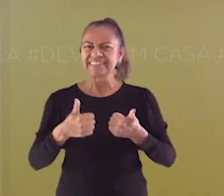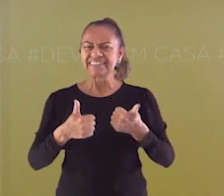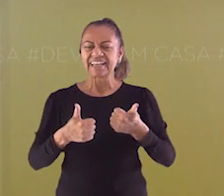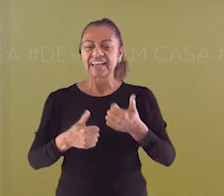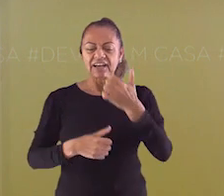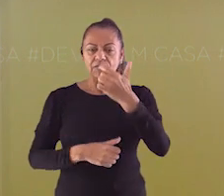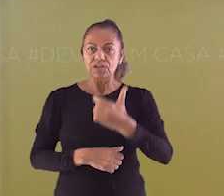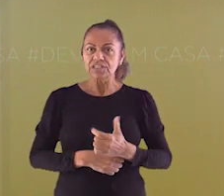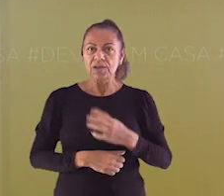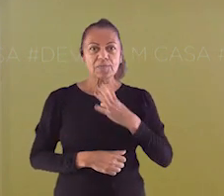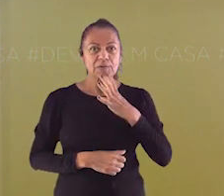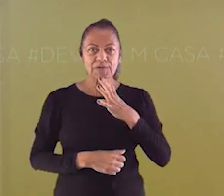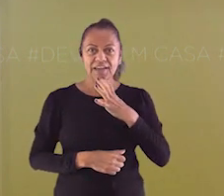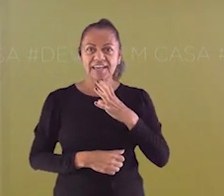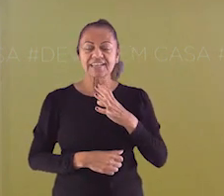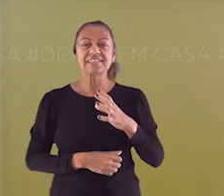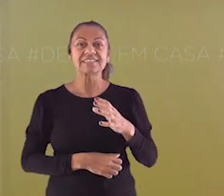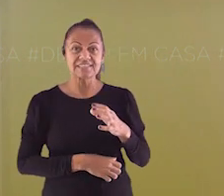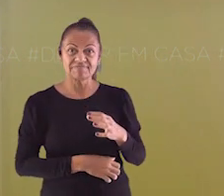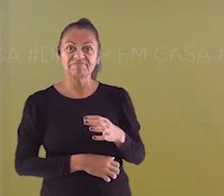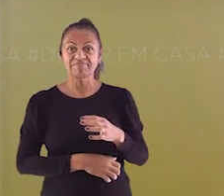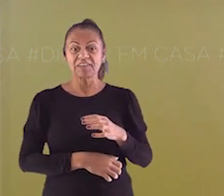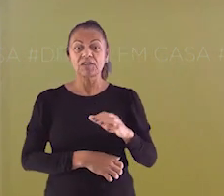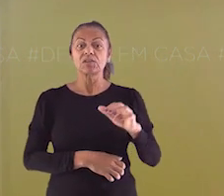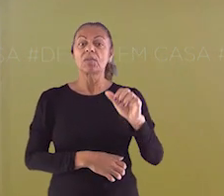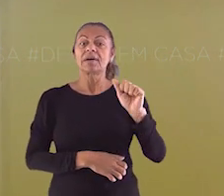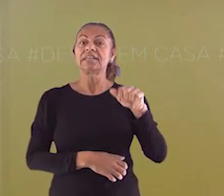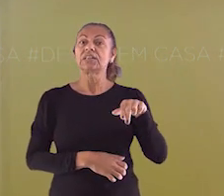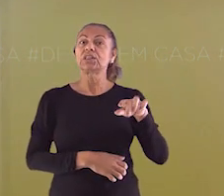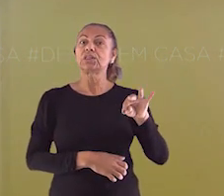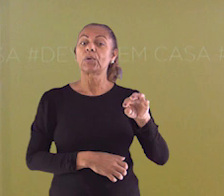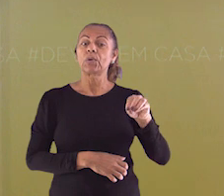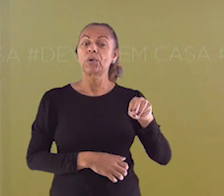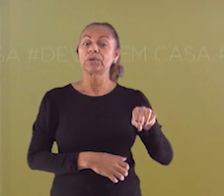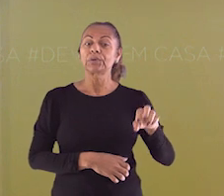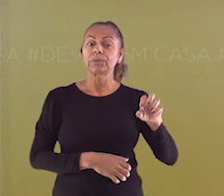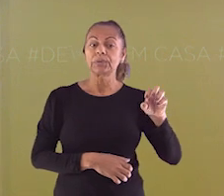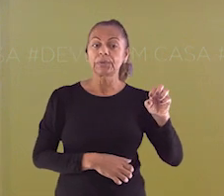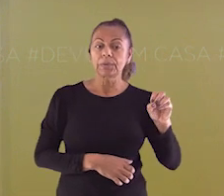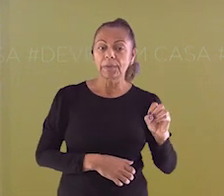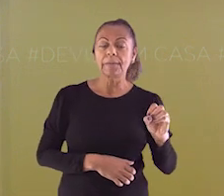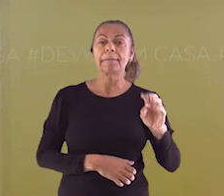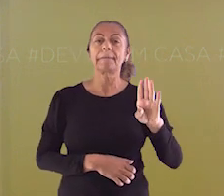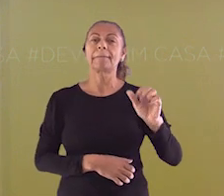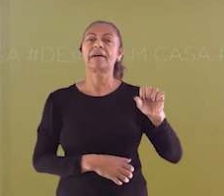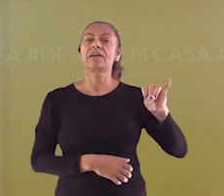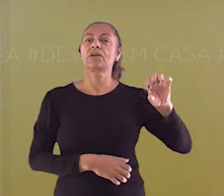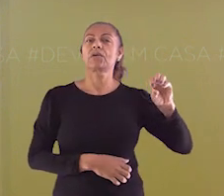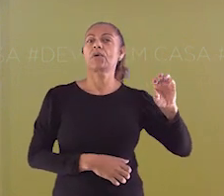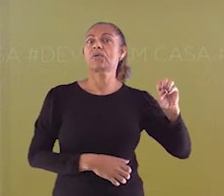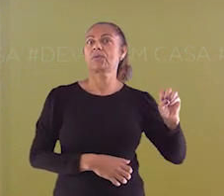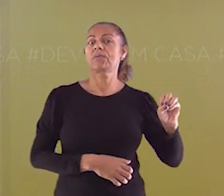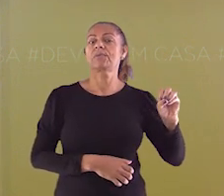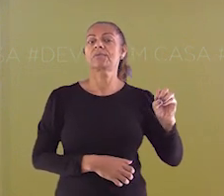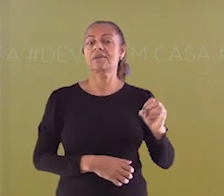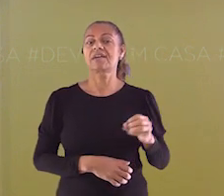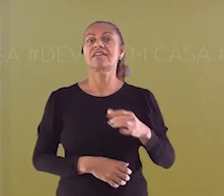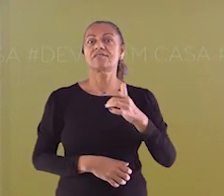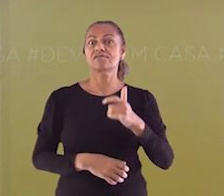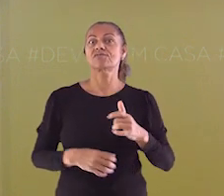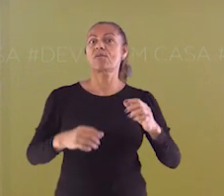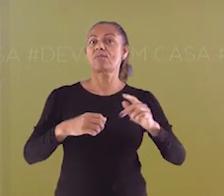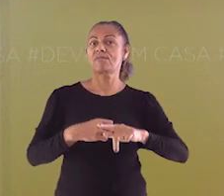sou Antônio Baioco, professor de Educação Física. Estamos aqui novamente para mais um Tudo TV da